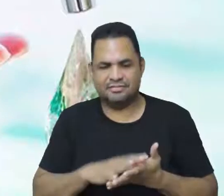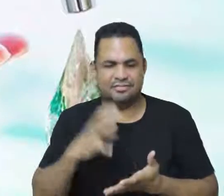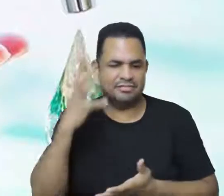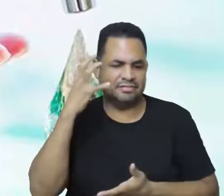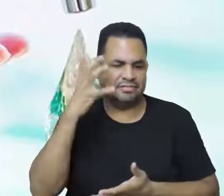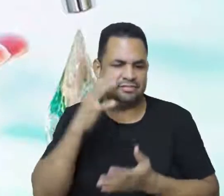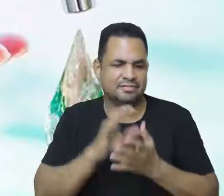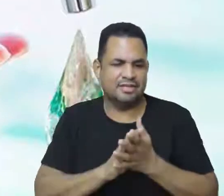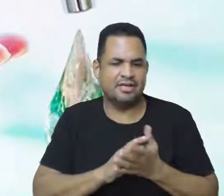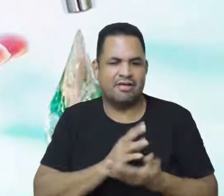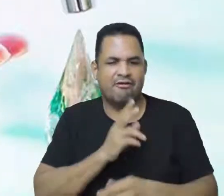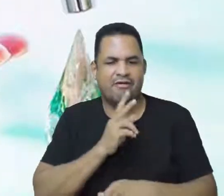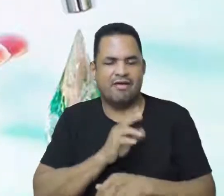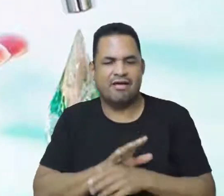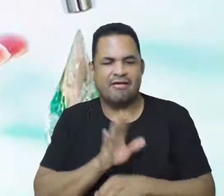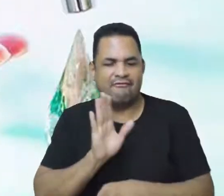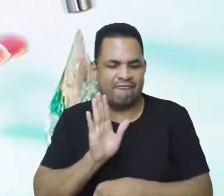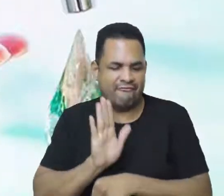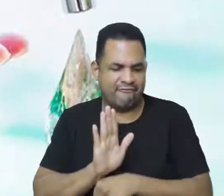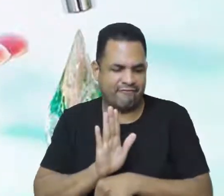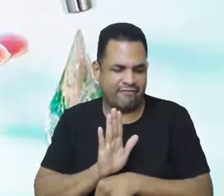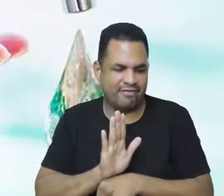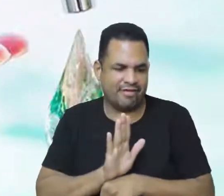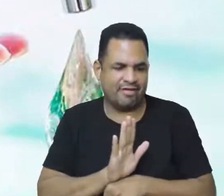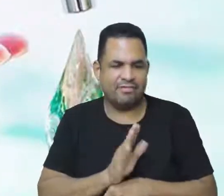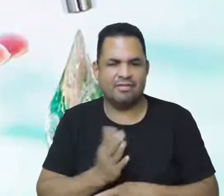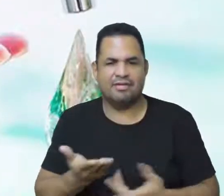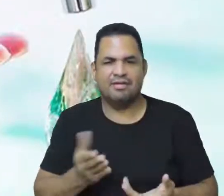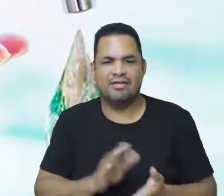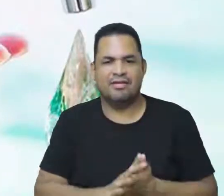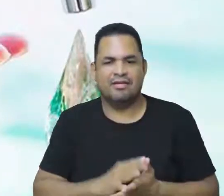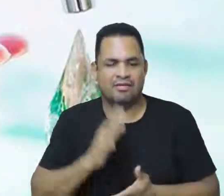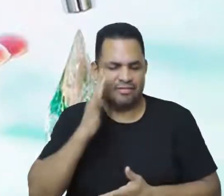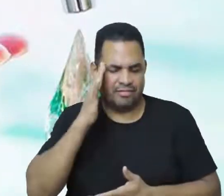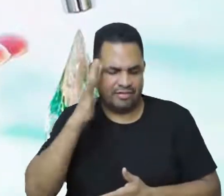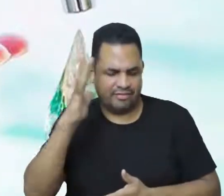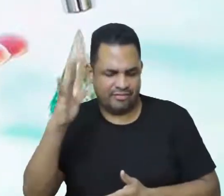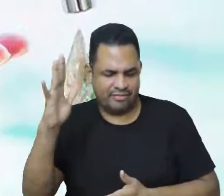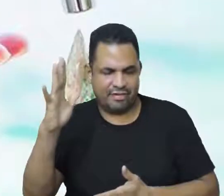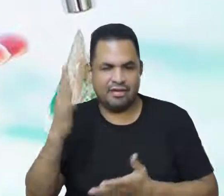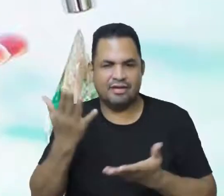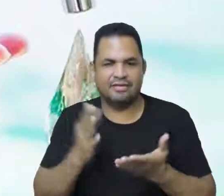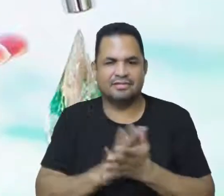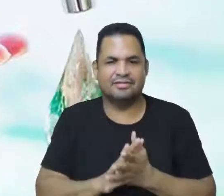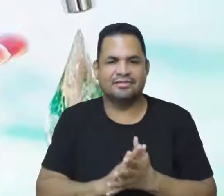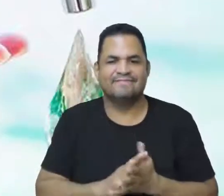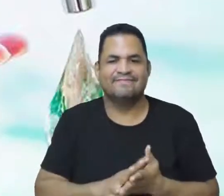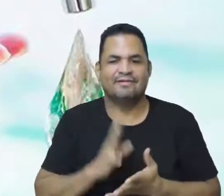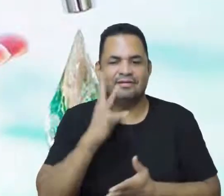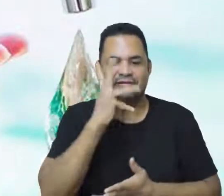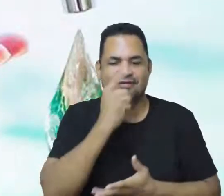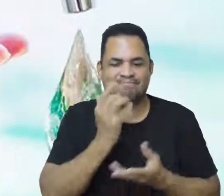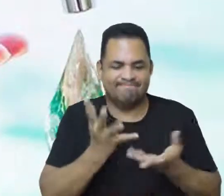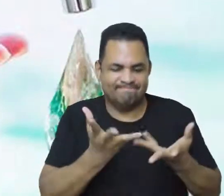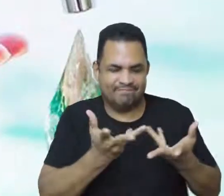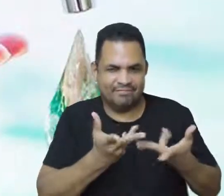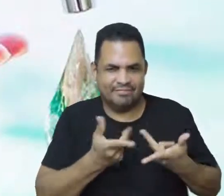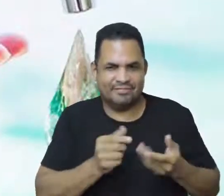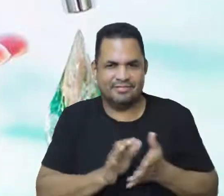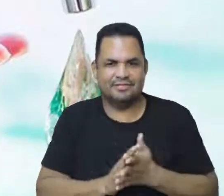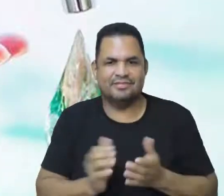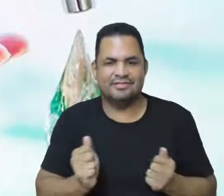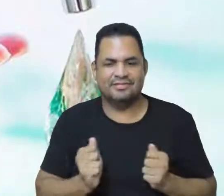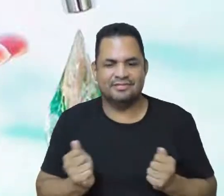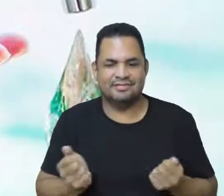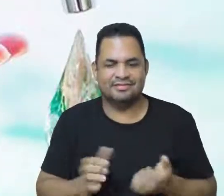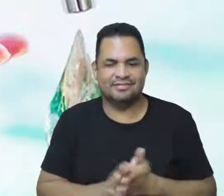Meu filho, é uma viagem a geografia, linda, maravilhosa, e maravilhoso é estar